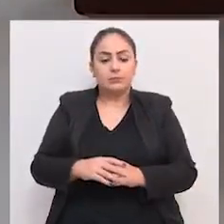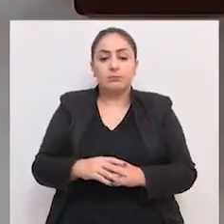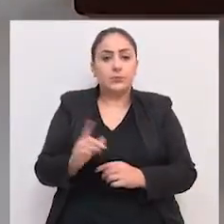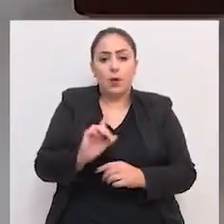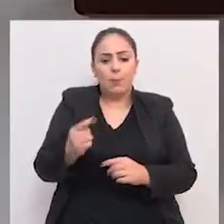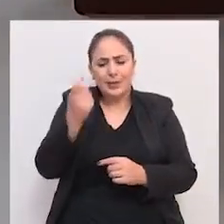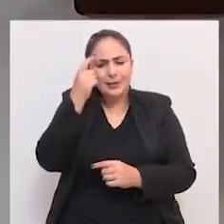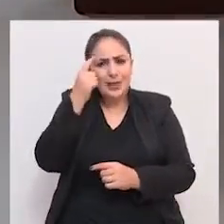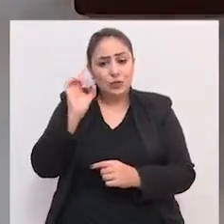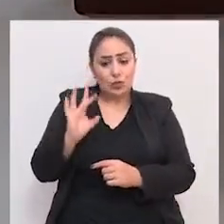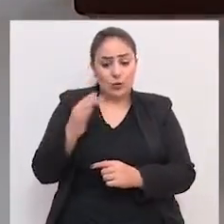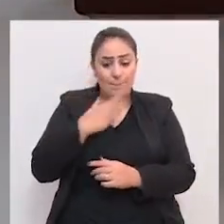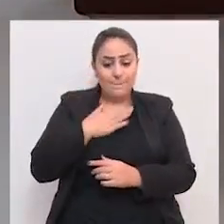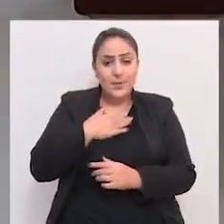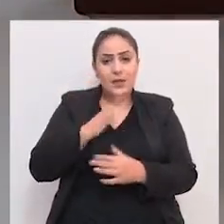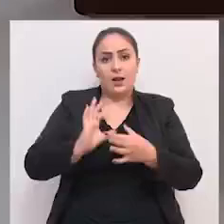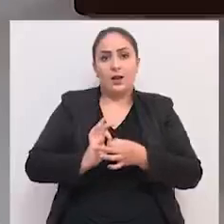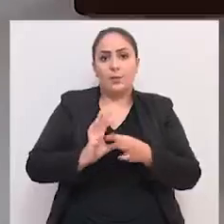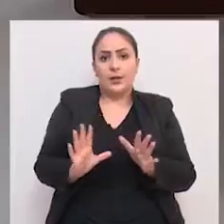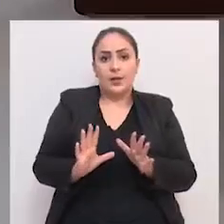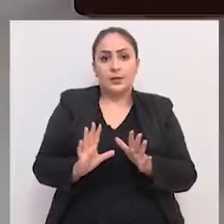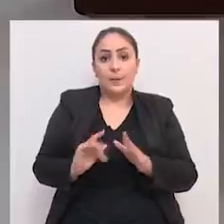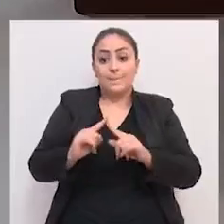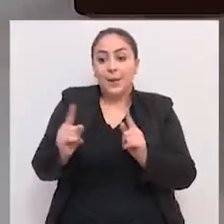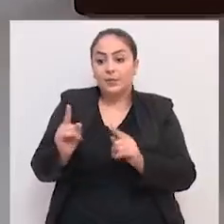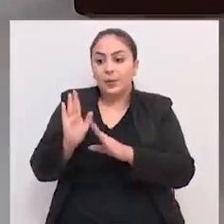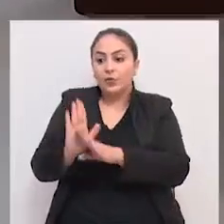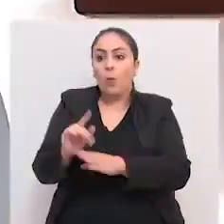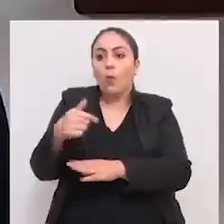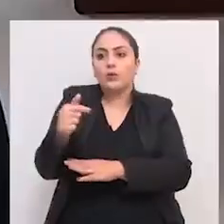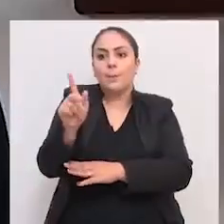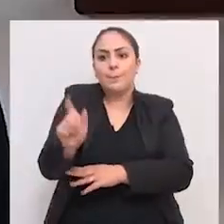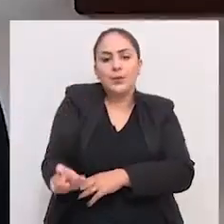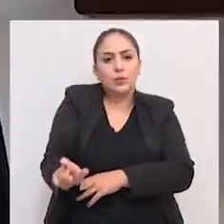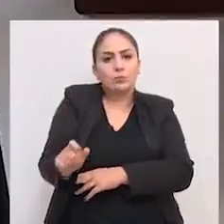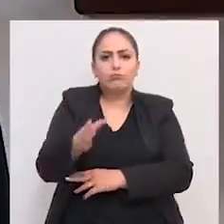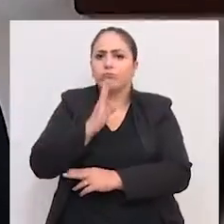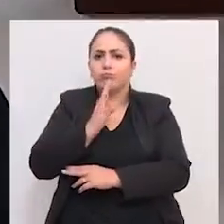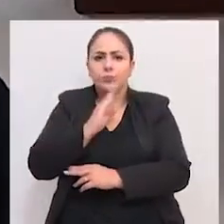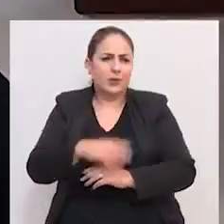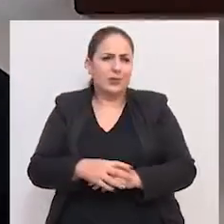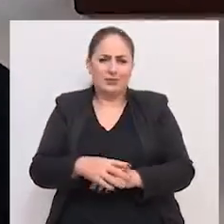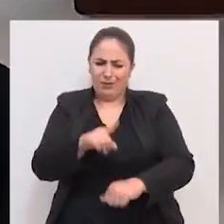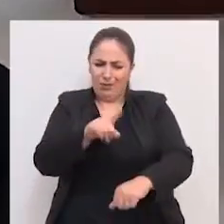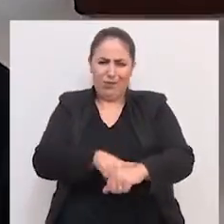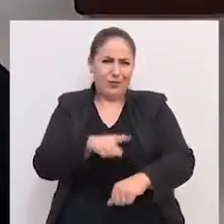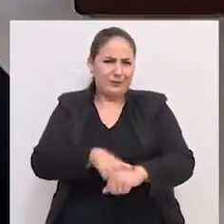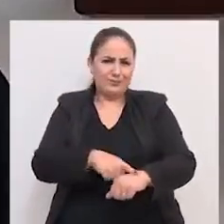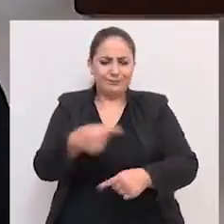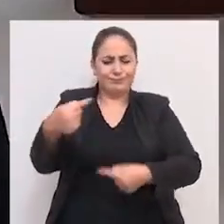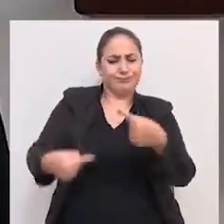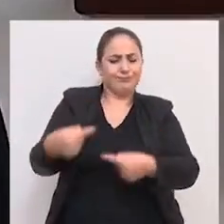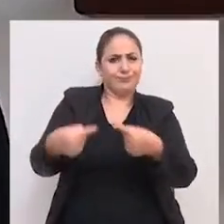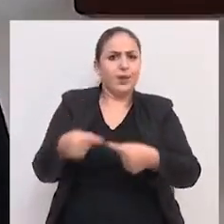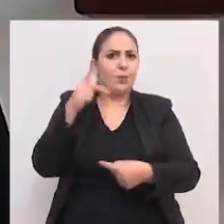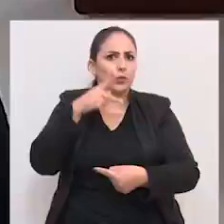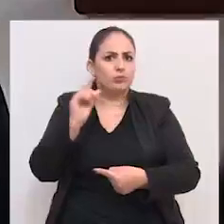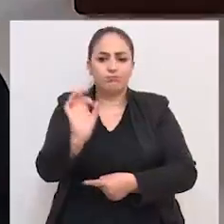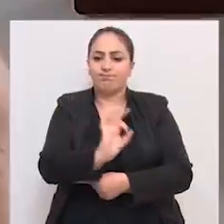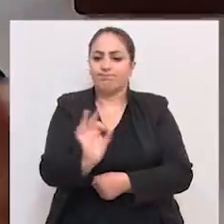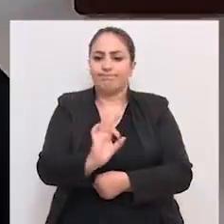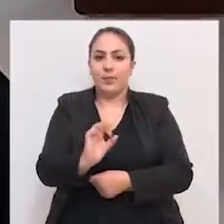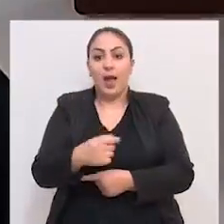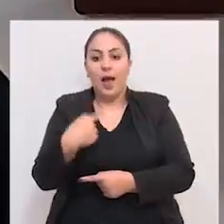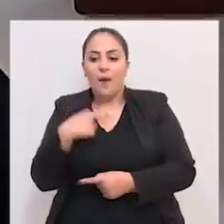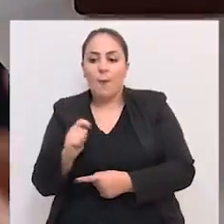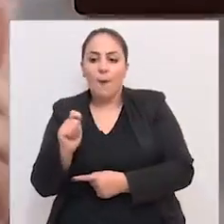liberdade em prol de alguém que você nem conhece. Não é hora de disputa política, de puxar para o lado